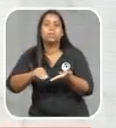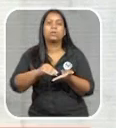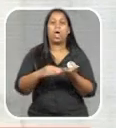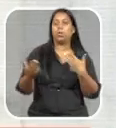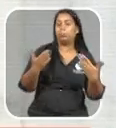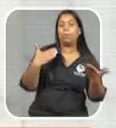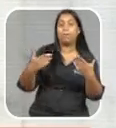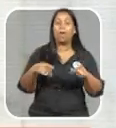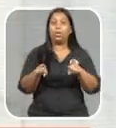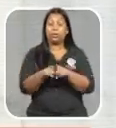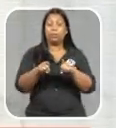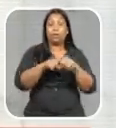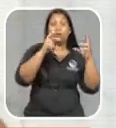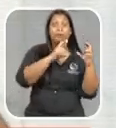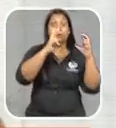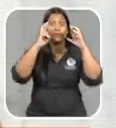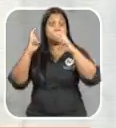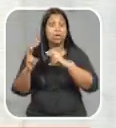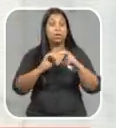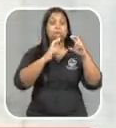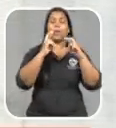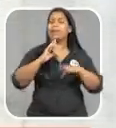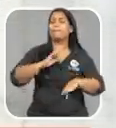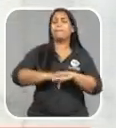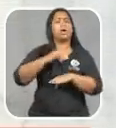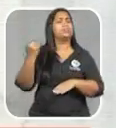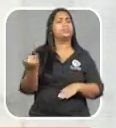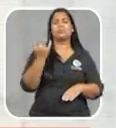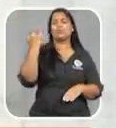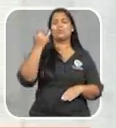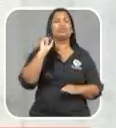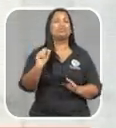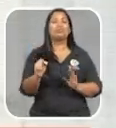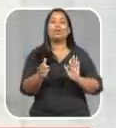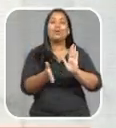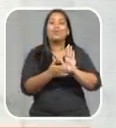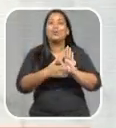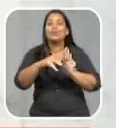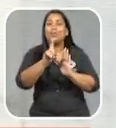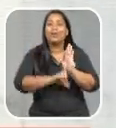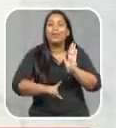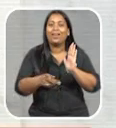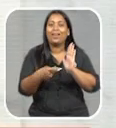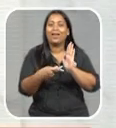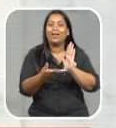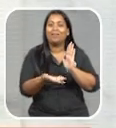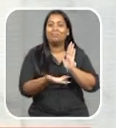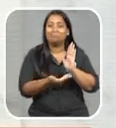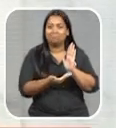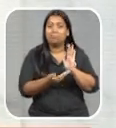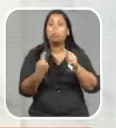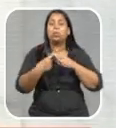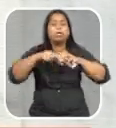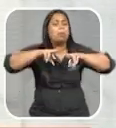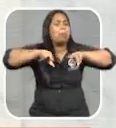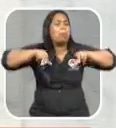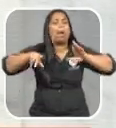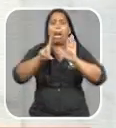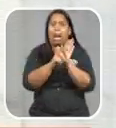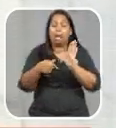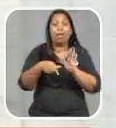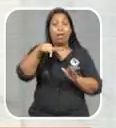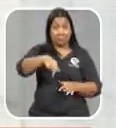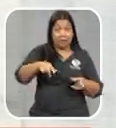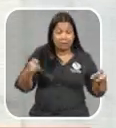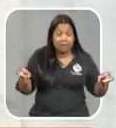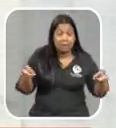muitas leis. Fazer o Poder Legislativo, nesse momento, ele tem a prerrogativa da propositura da lei, só que